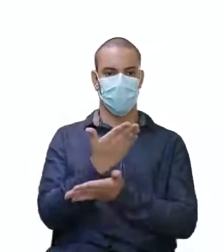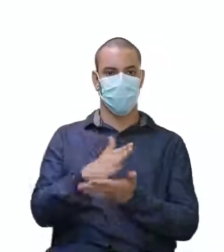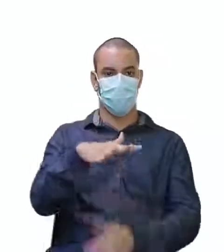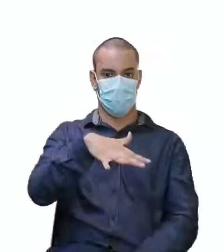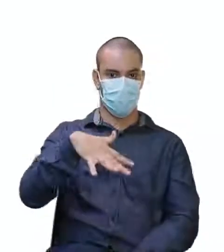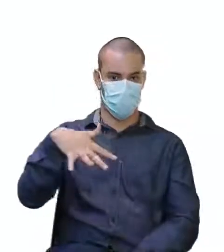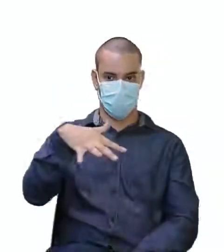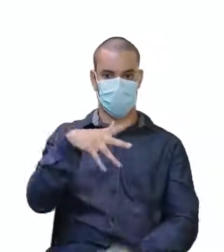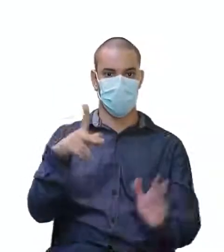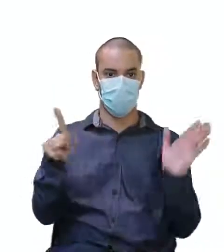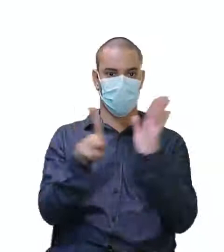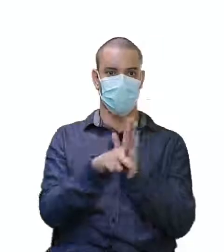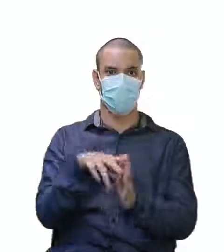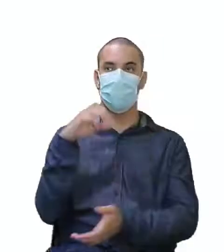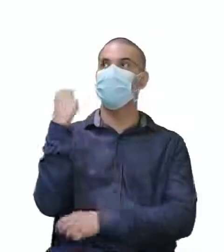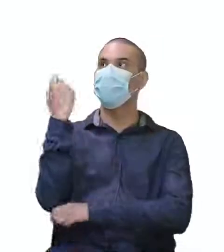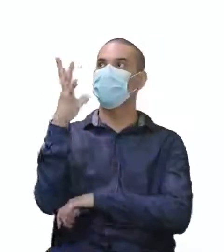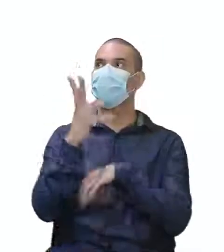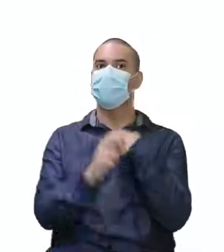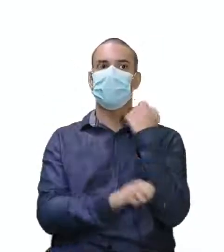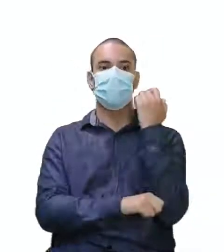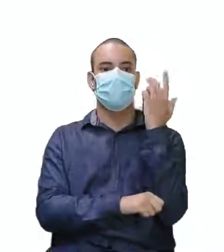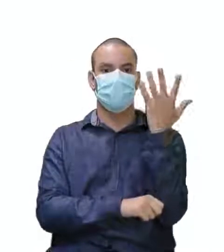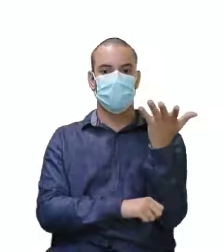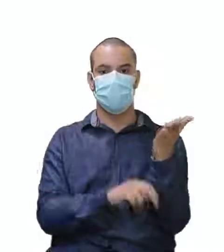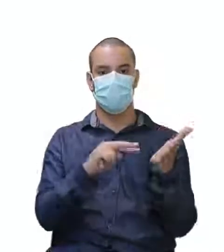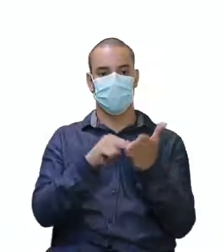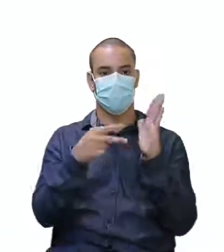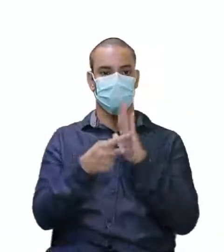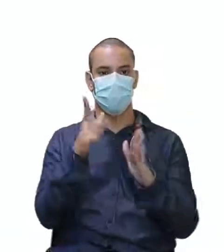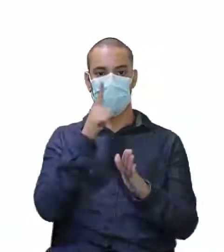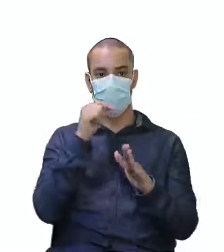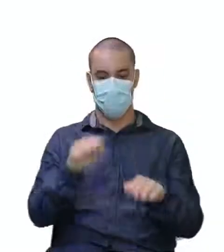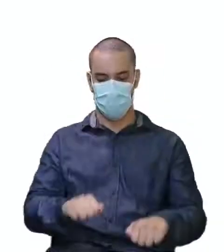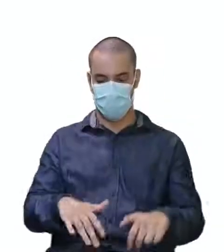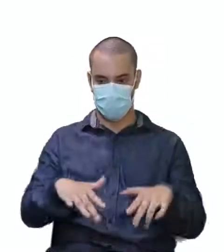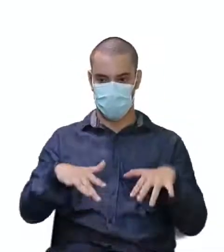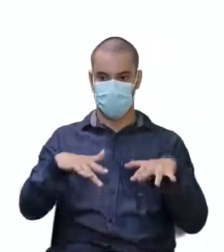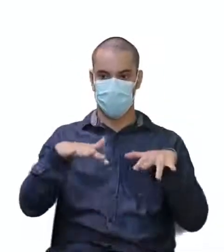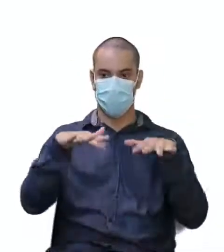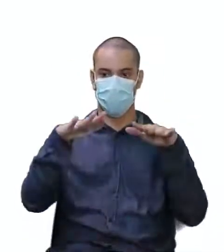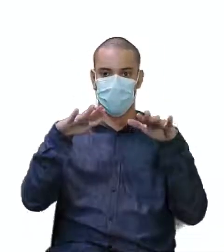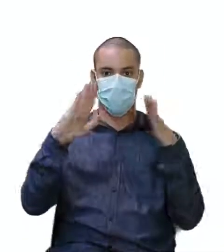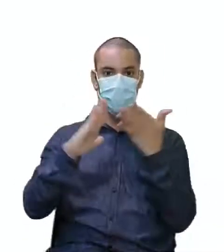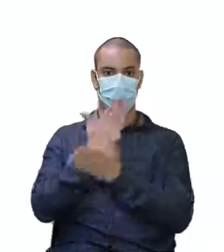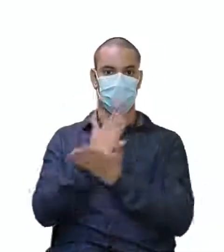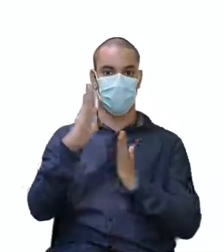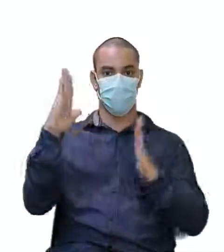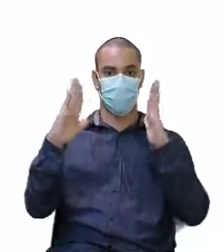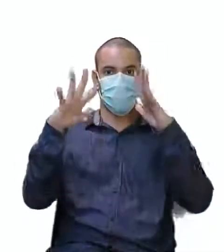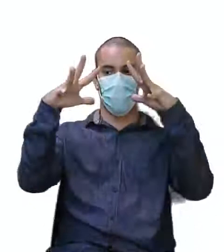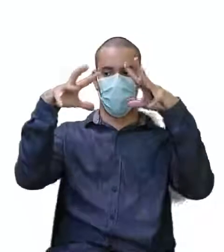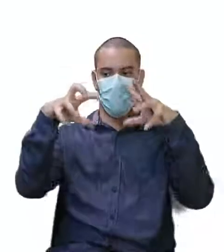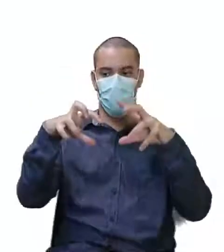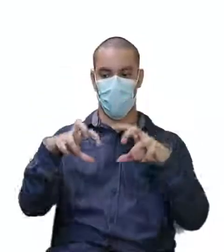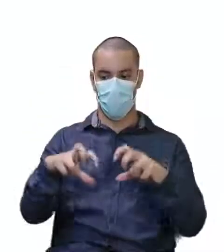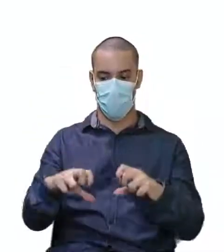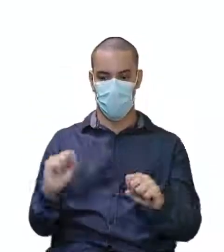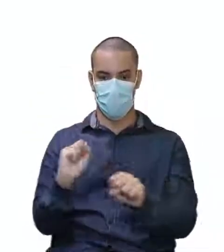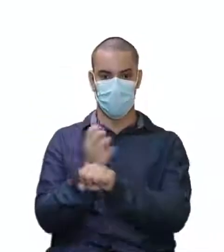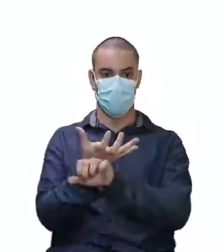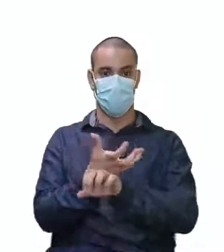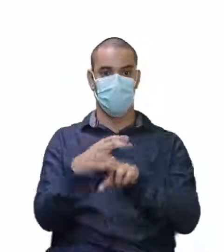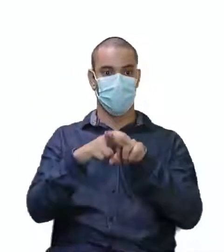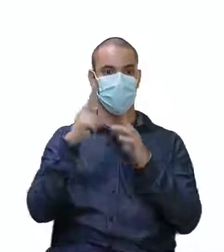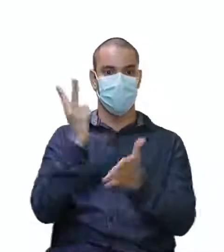áreas pantanosas, que são aquelas áreas que alagam, né, e em outros períodos elas secam. Então fica sempre um